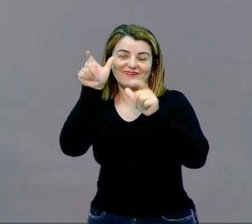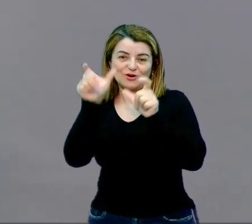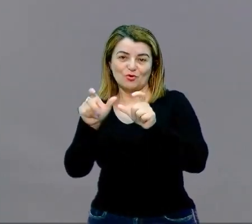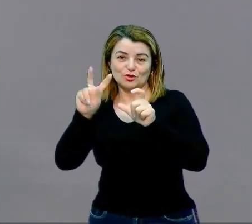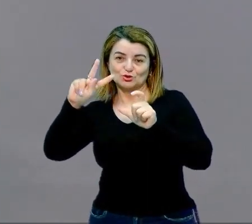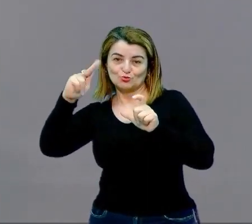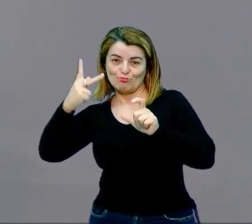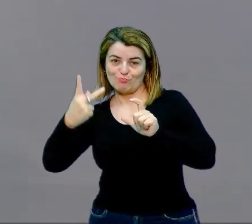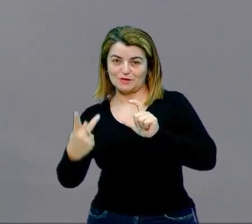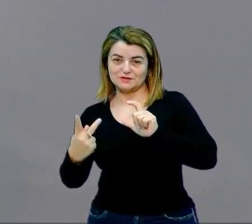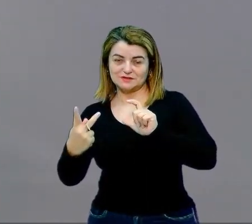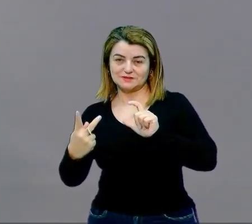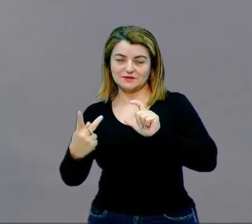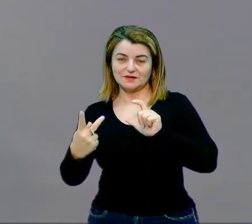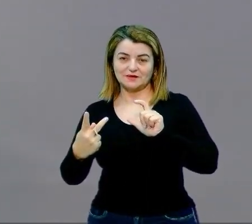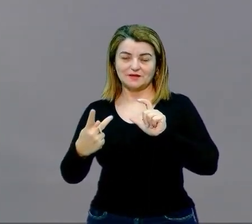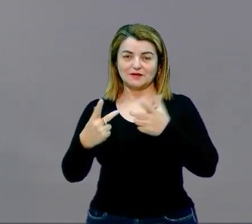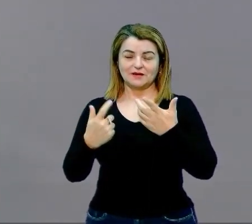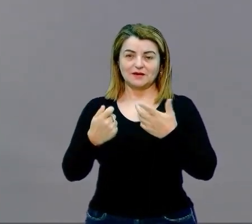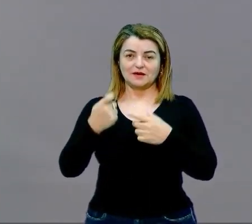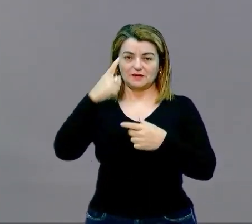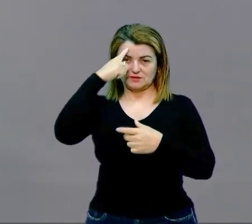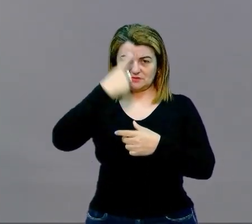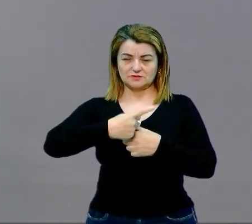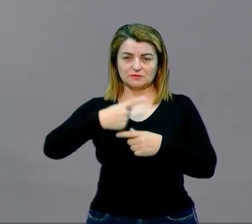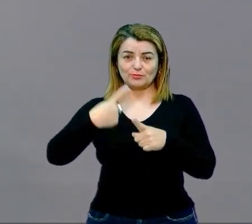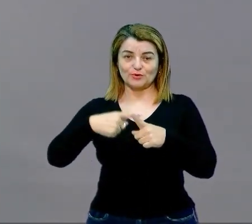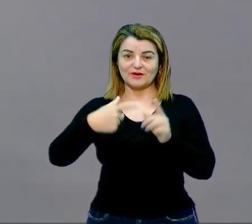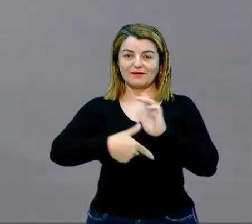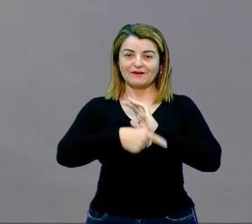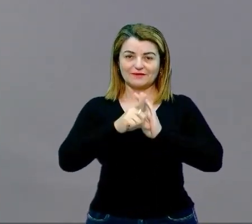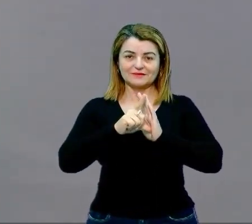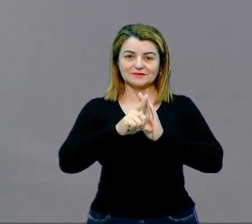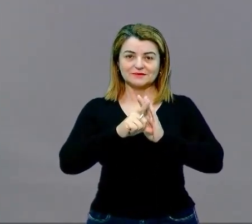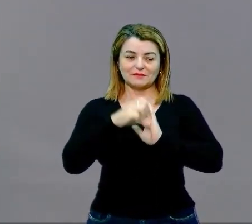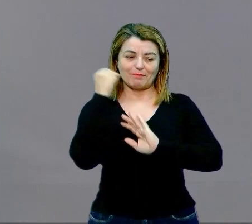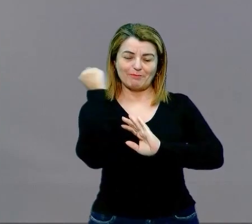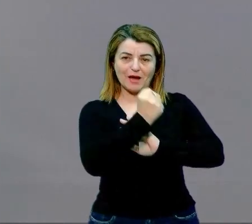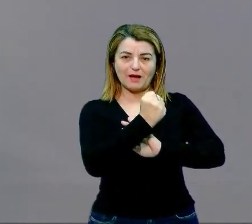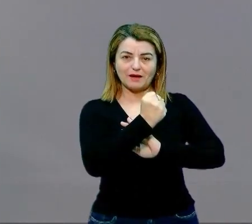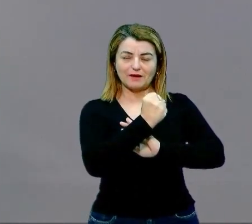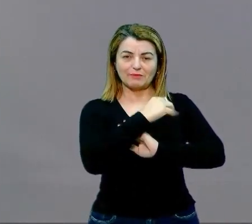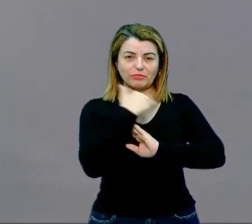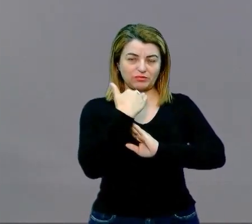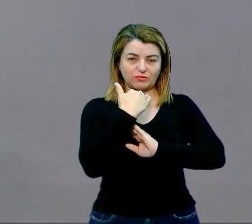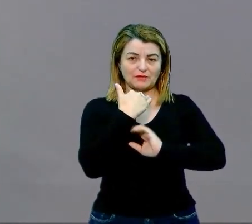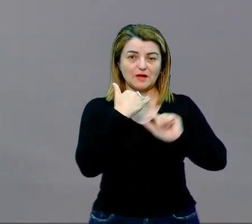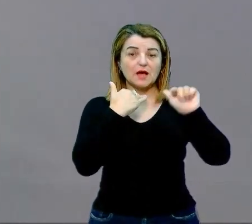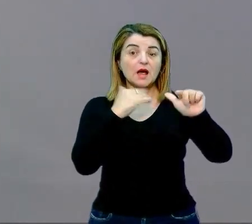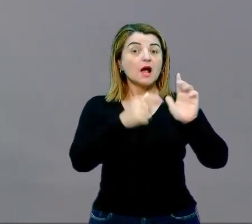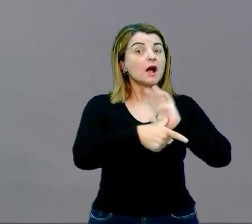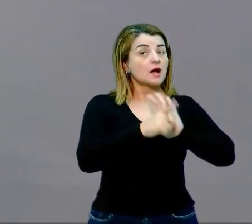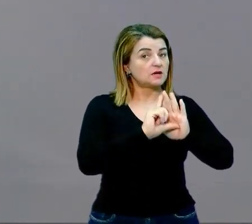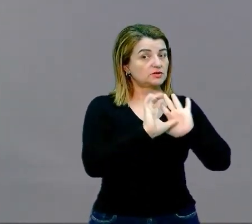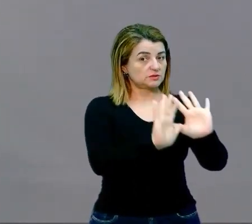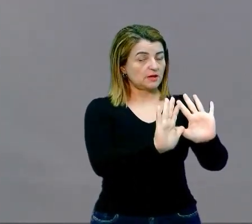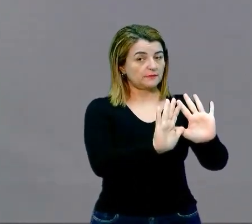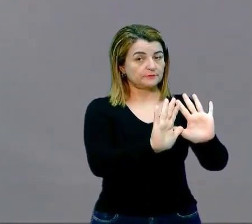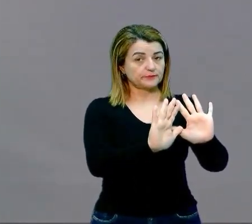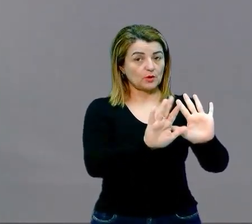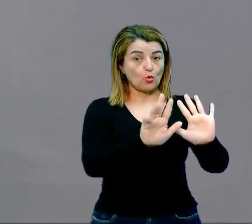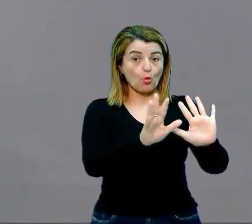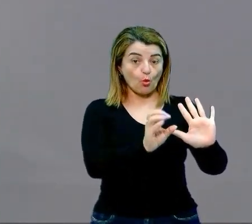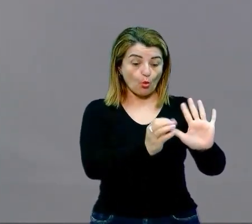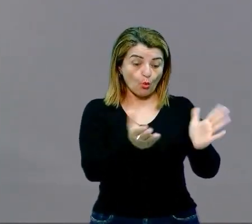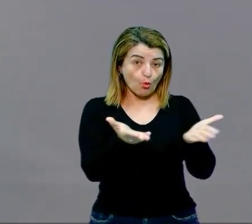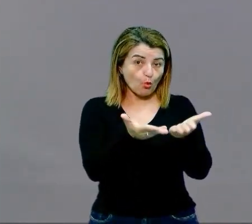humanizar a correção, porque antes a pessoa perdia a vida, não se tinha mais direito a nada, era a perda total da vida. Não.